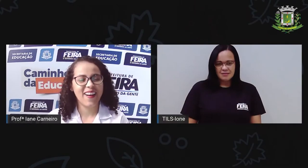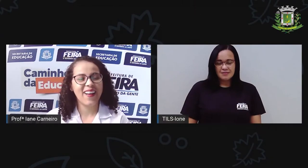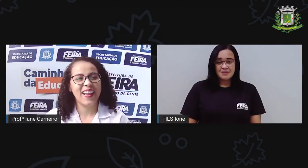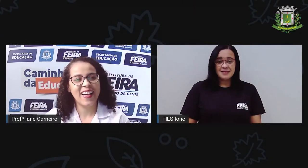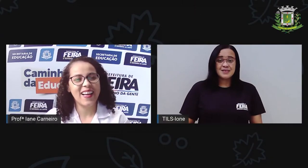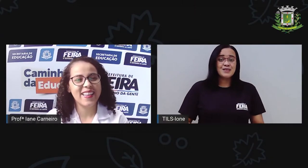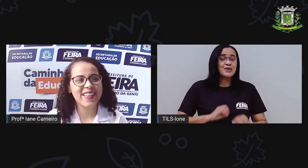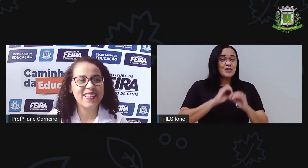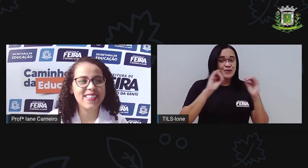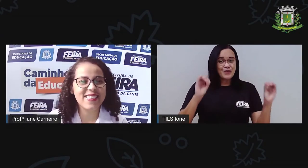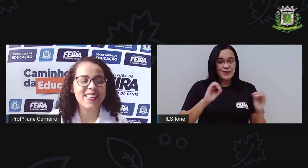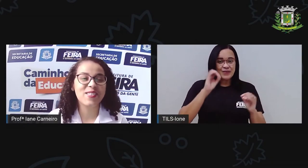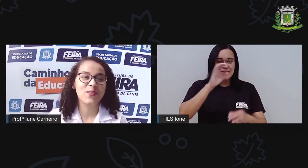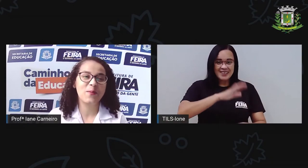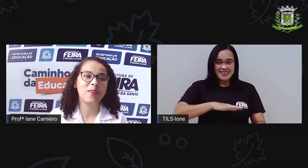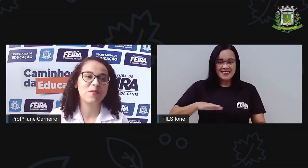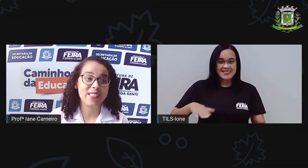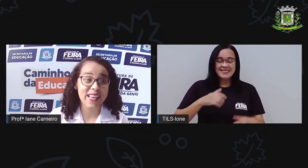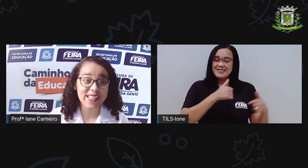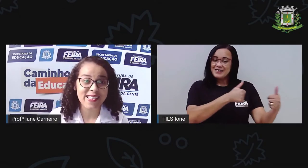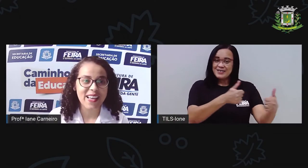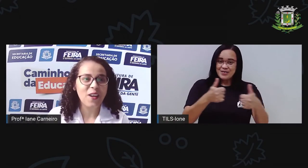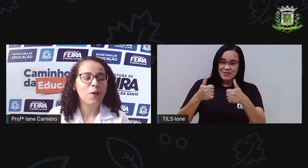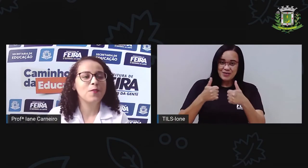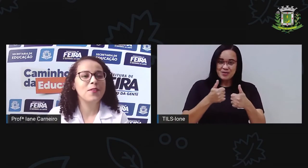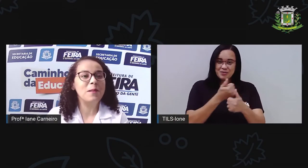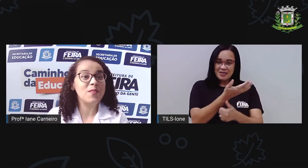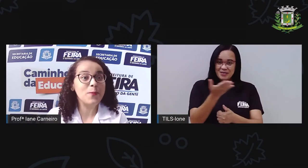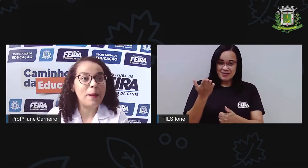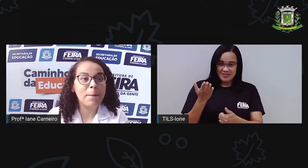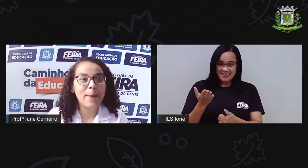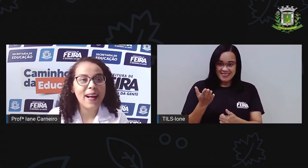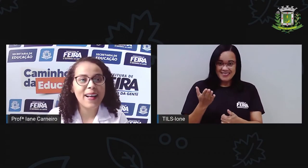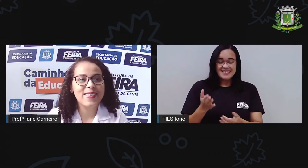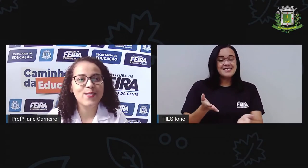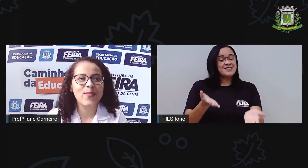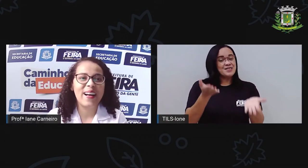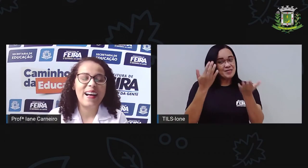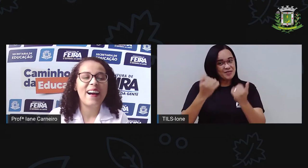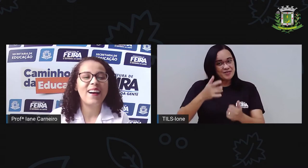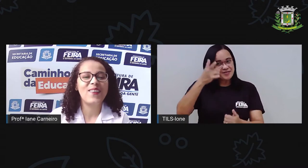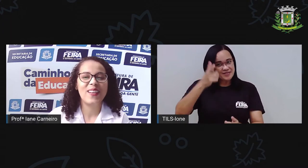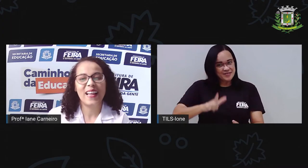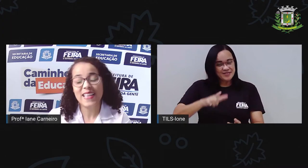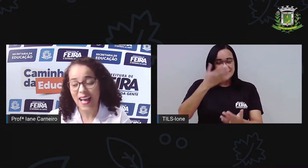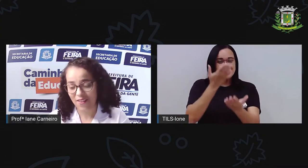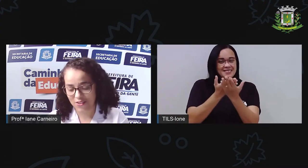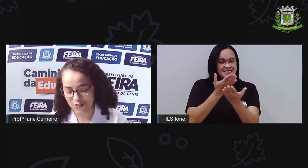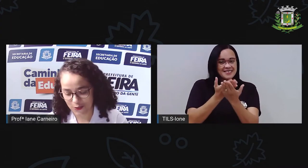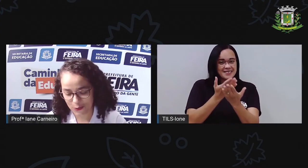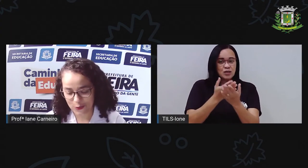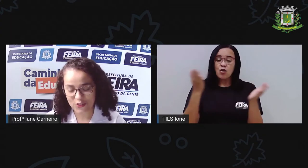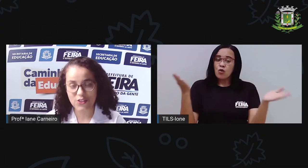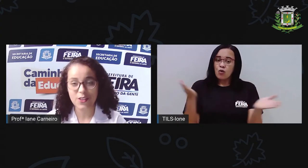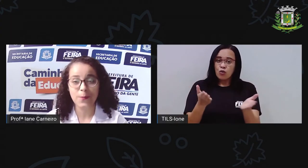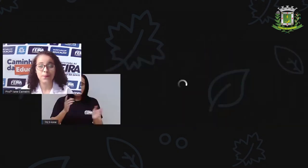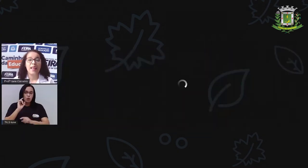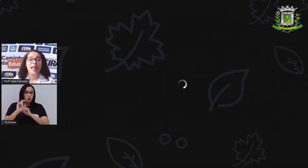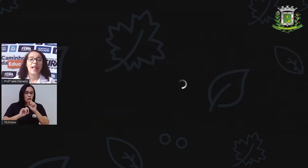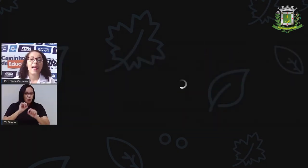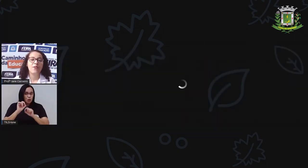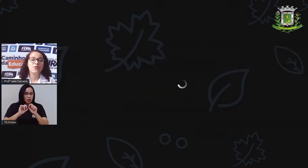Olá, crianças! Tudo bem com vocês? Vamos para mais uma aula. E a aula de hoje